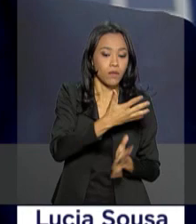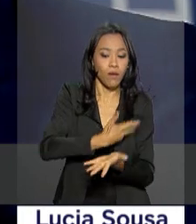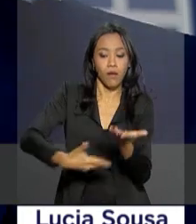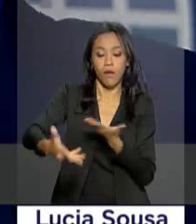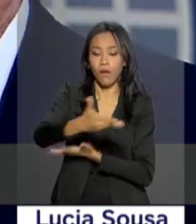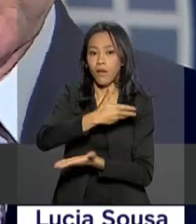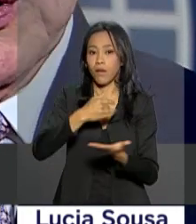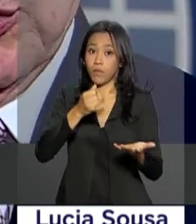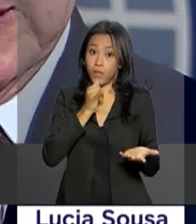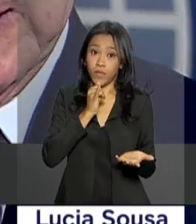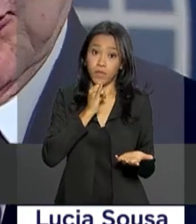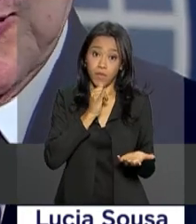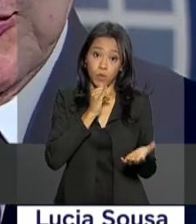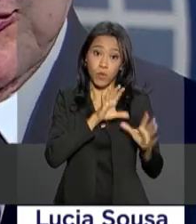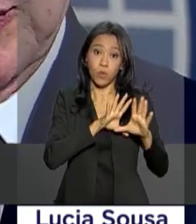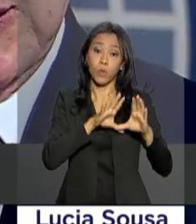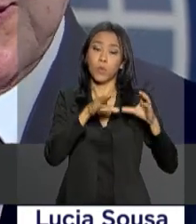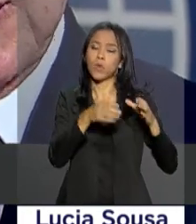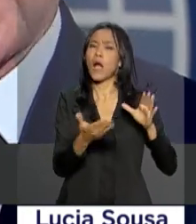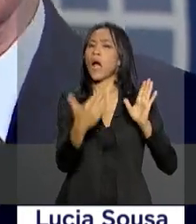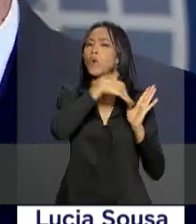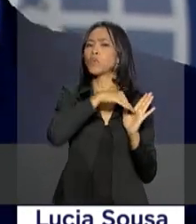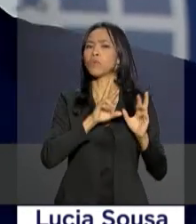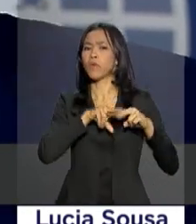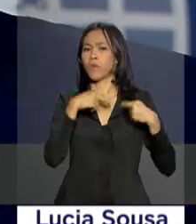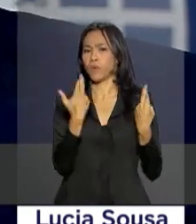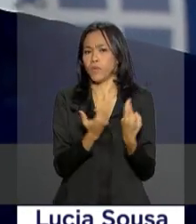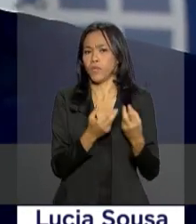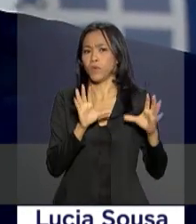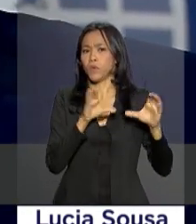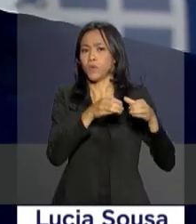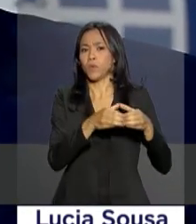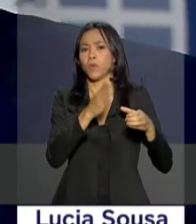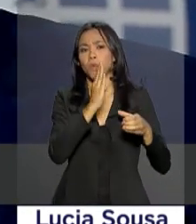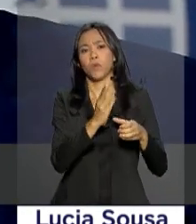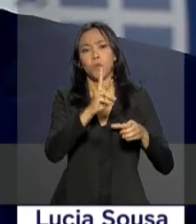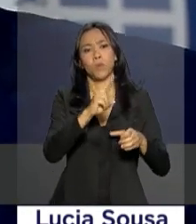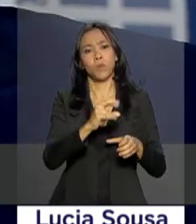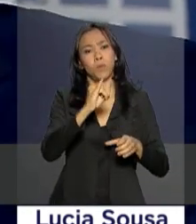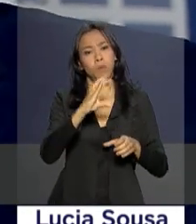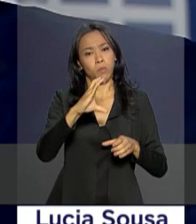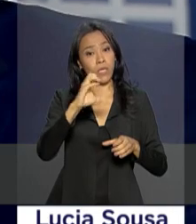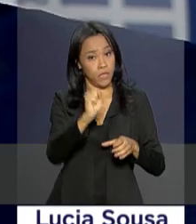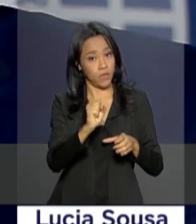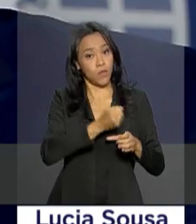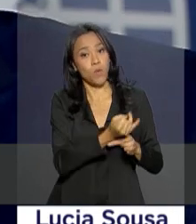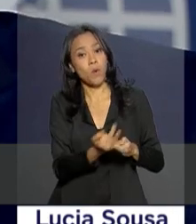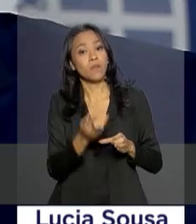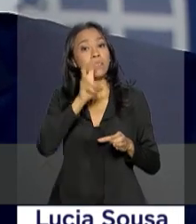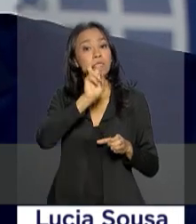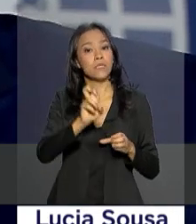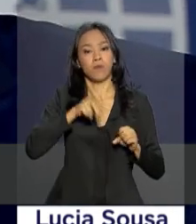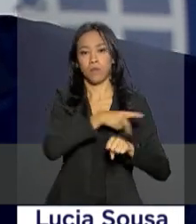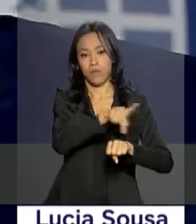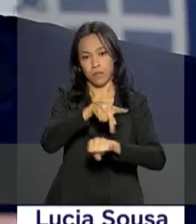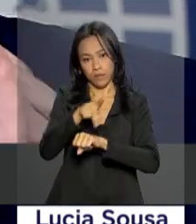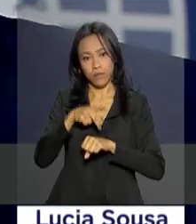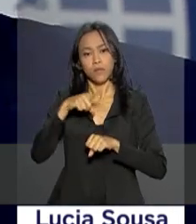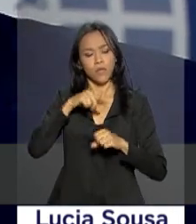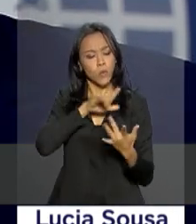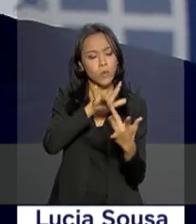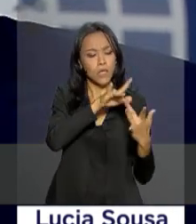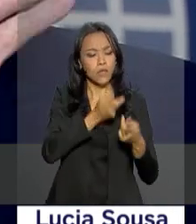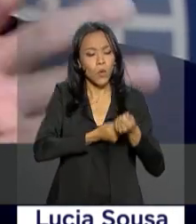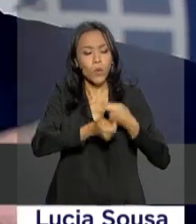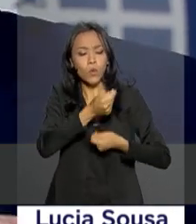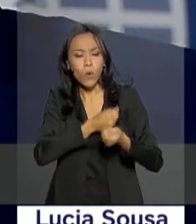brics por exemplo paulo na última reunião do brics nós resolvemos nós somos cinco países é que temos uma relação econômica comercial